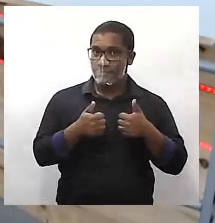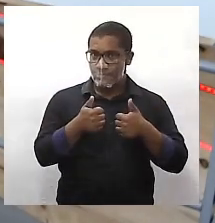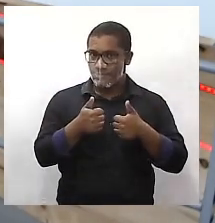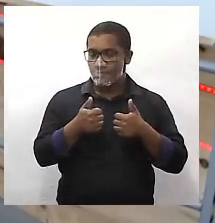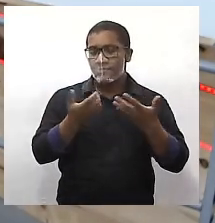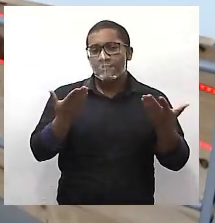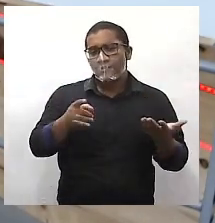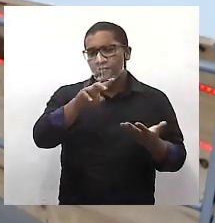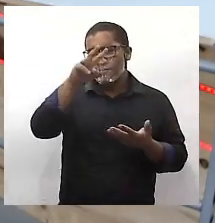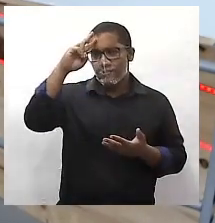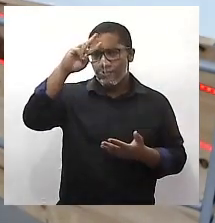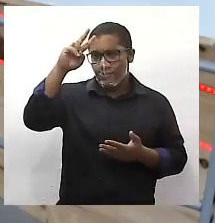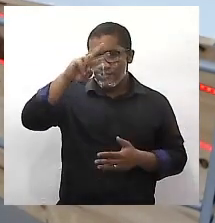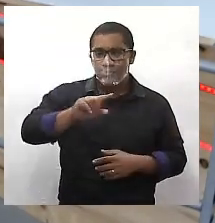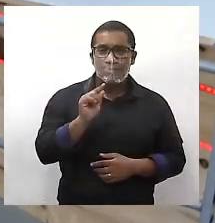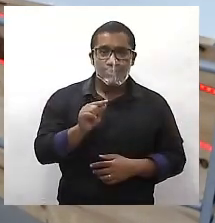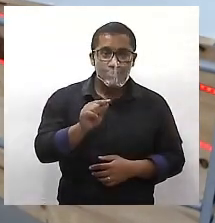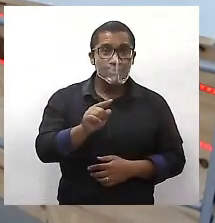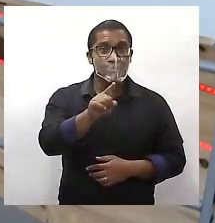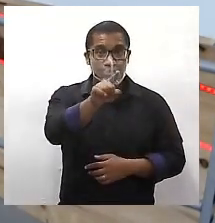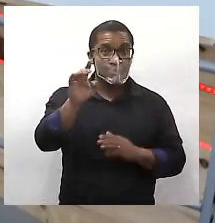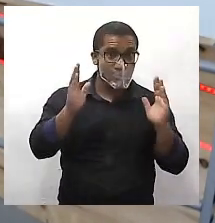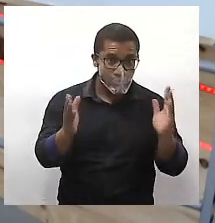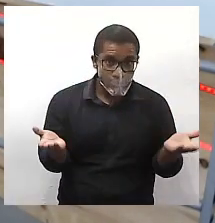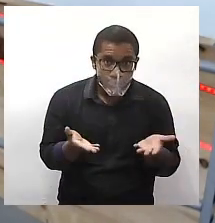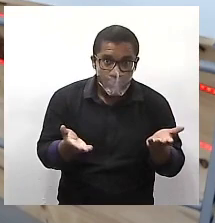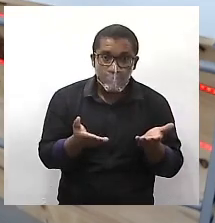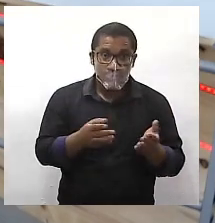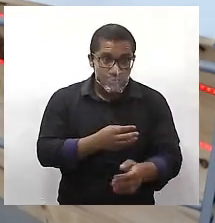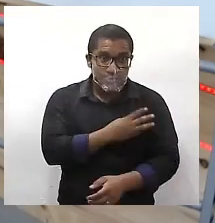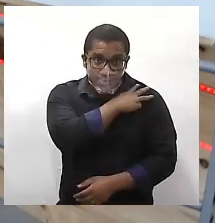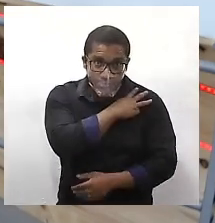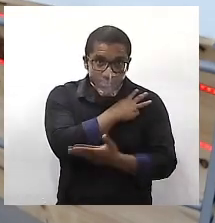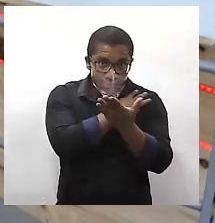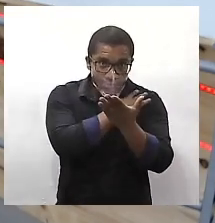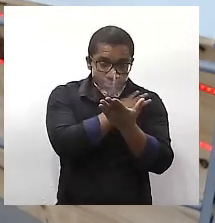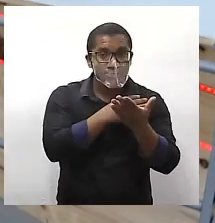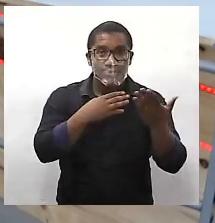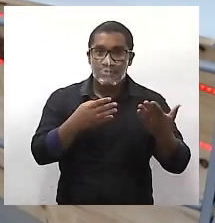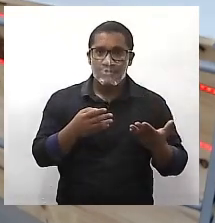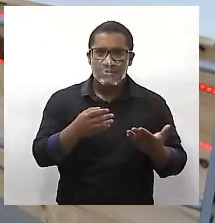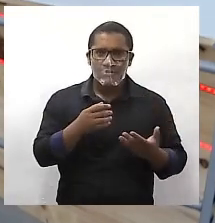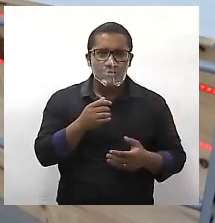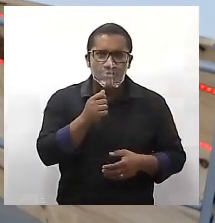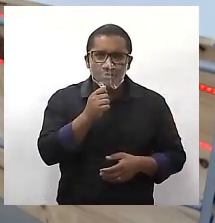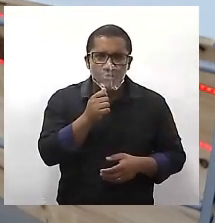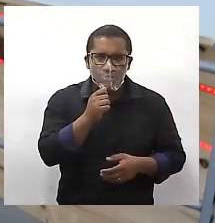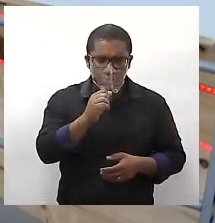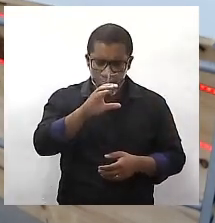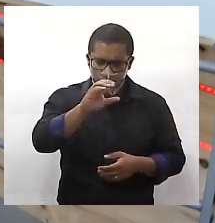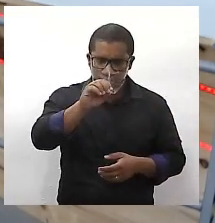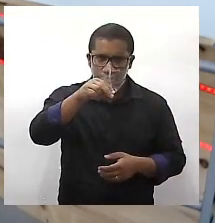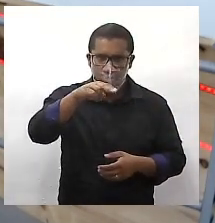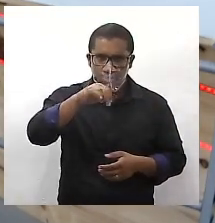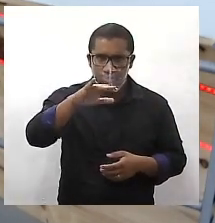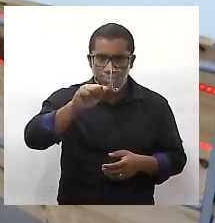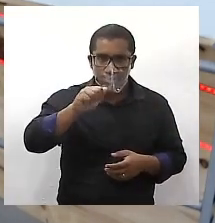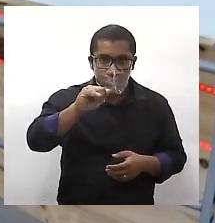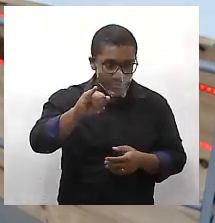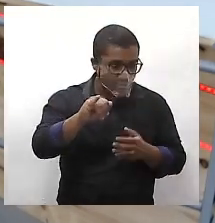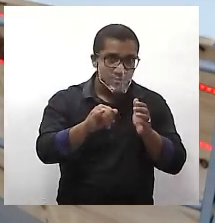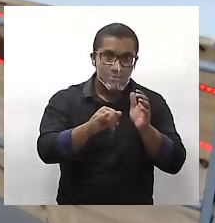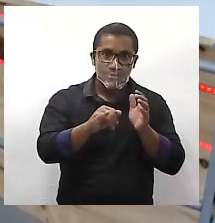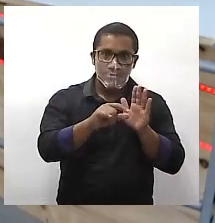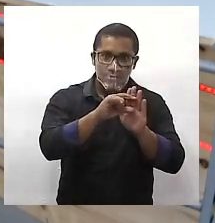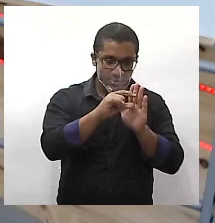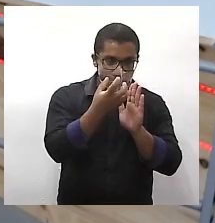Então, lembrem. E outra coisa, você que está chegando agora no terceiro ano e ainda não tem o Conecta Aí, ei, tem que